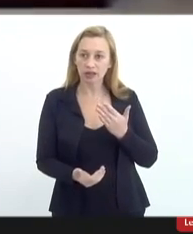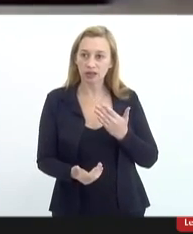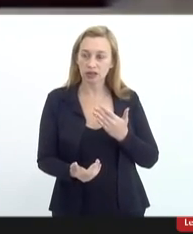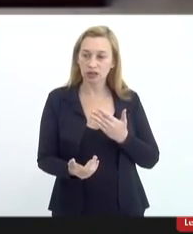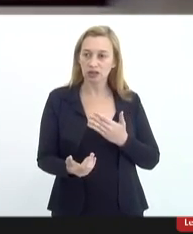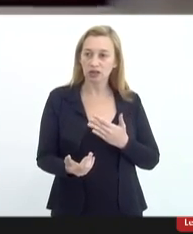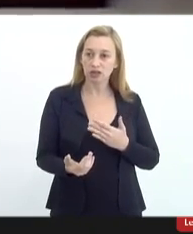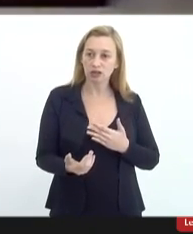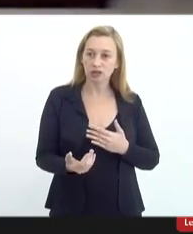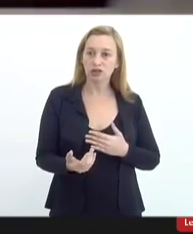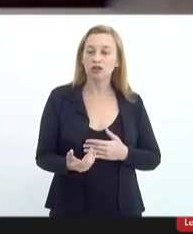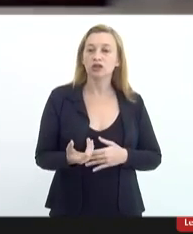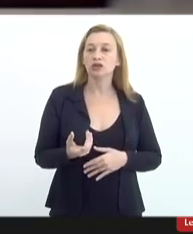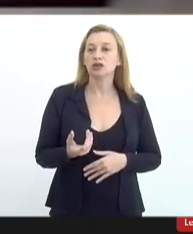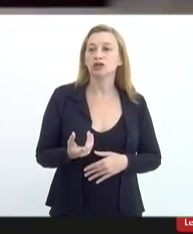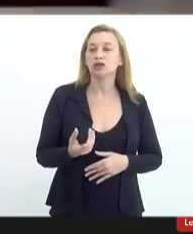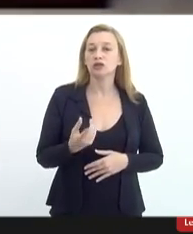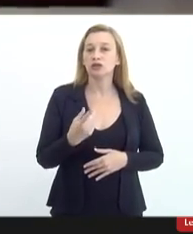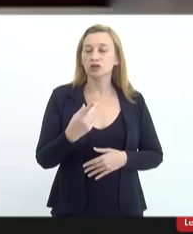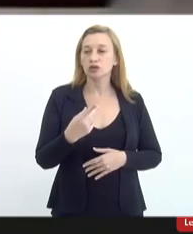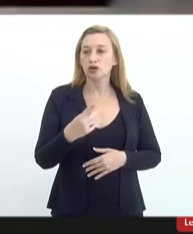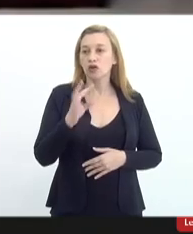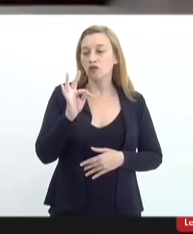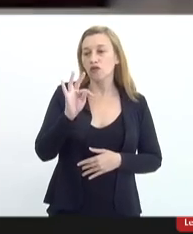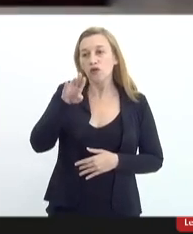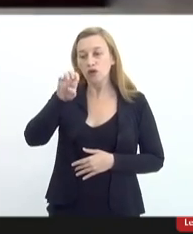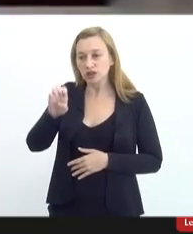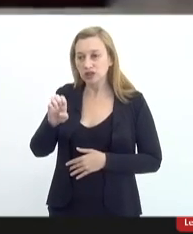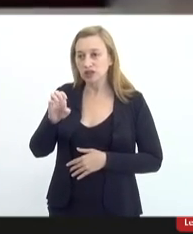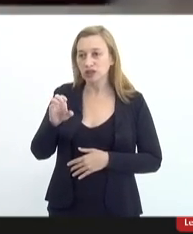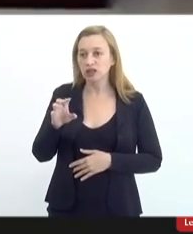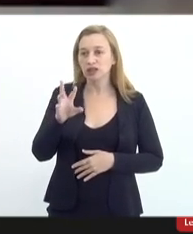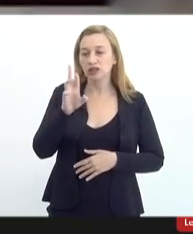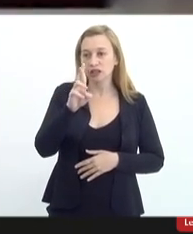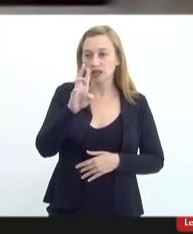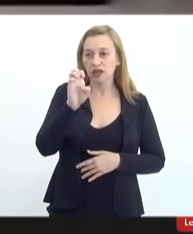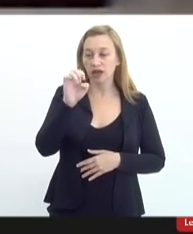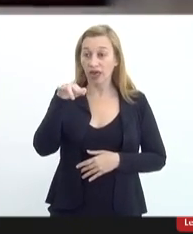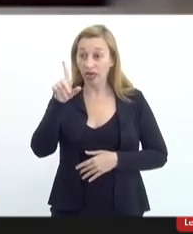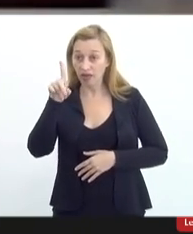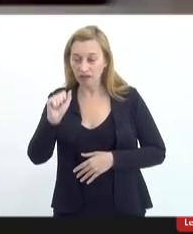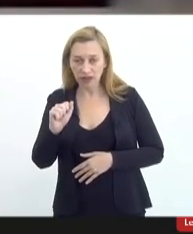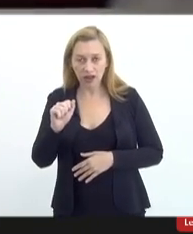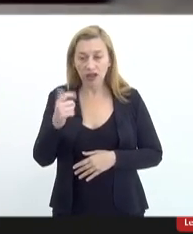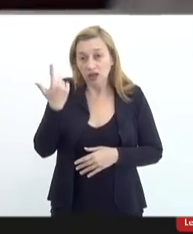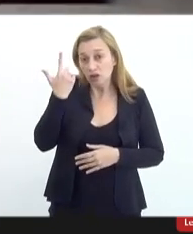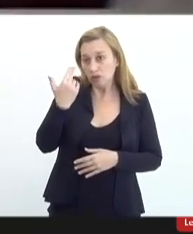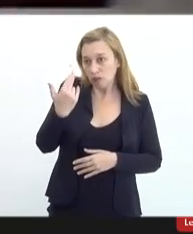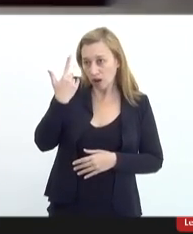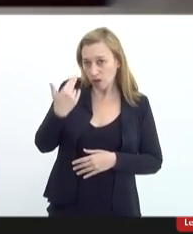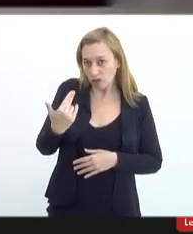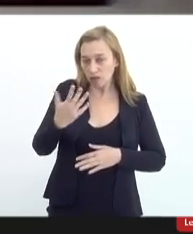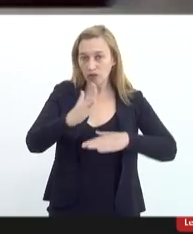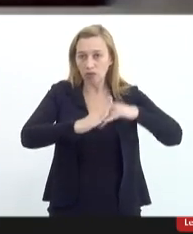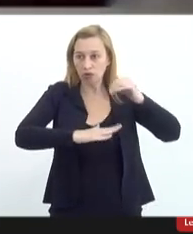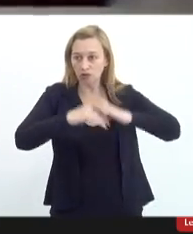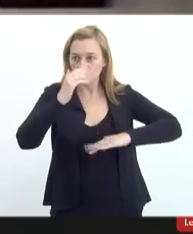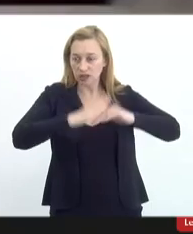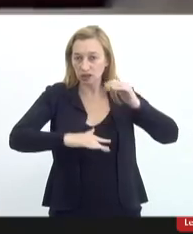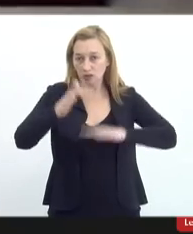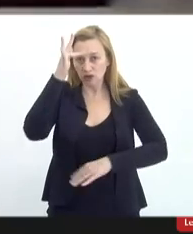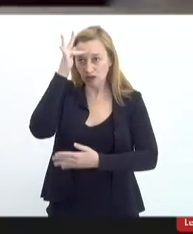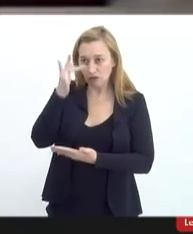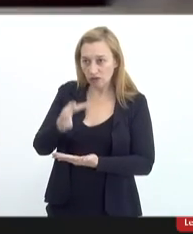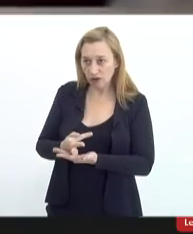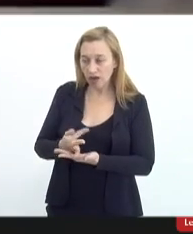de renda, que é legítimo, como qualquer sacerdote de outra religião, portanto, ele perde a sua profissão de fé e ele